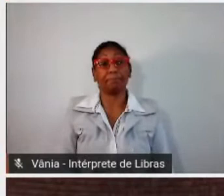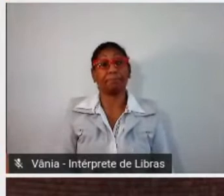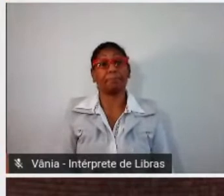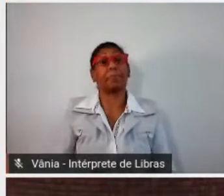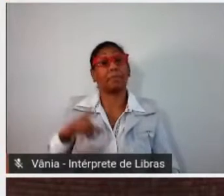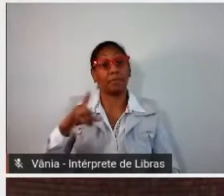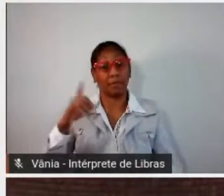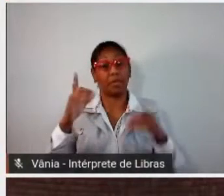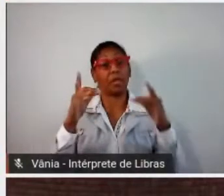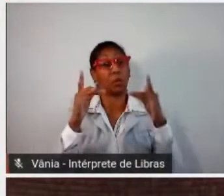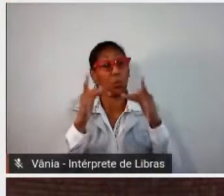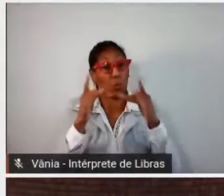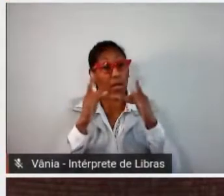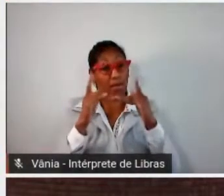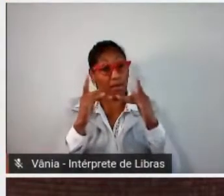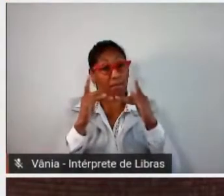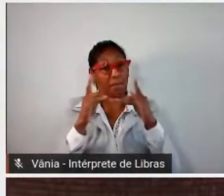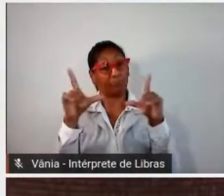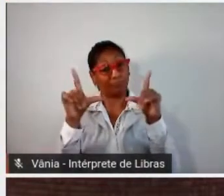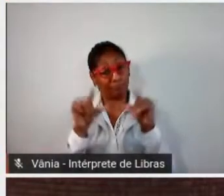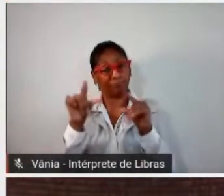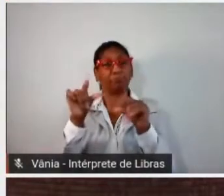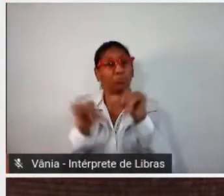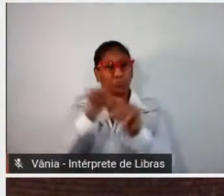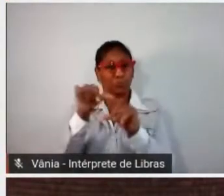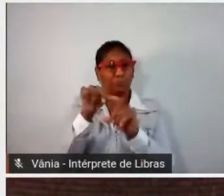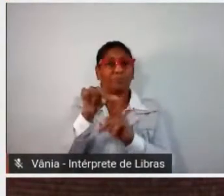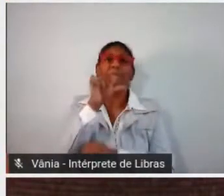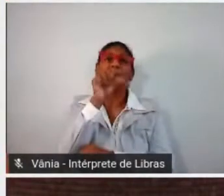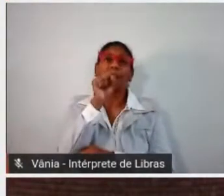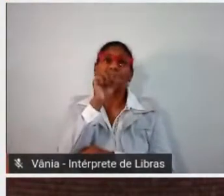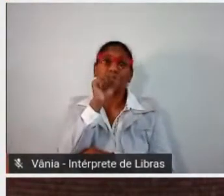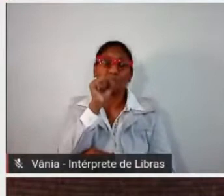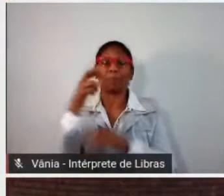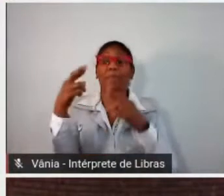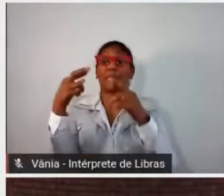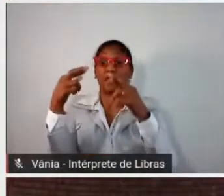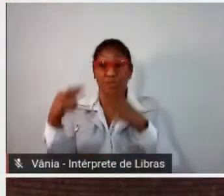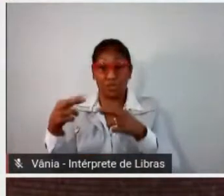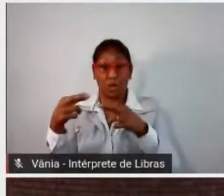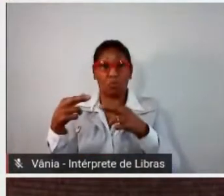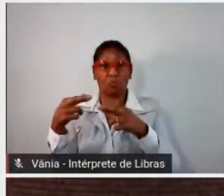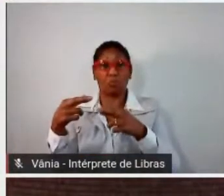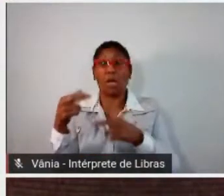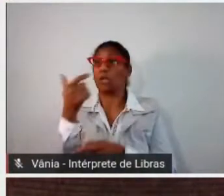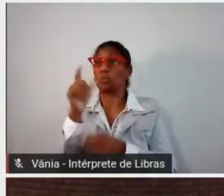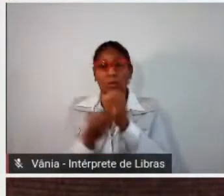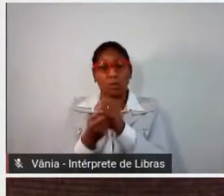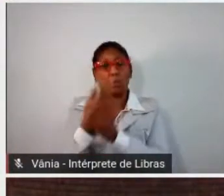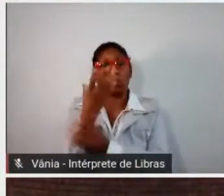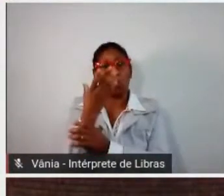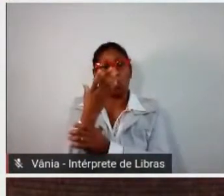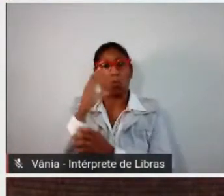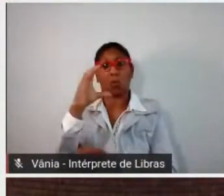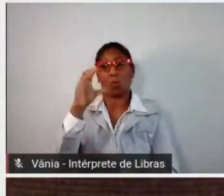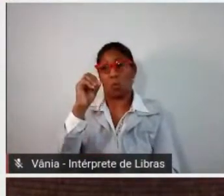Guaíba fazendo a redução para a bandeira laranja, até porque essa região não tem ainda protocolo de cogestão, e por isso mesmo que a